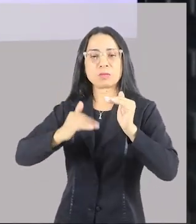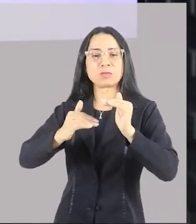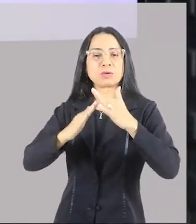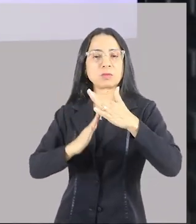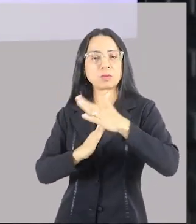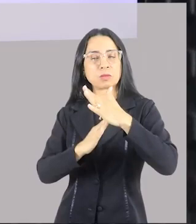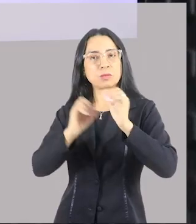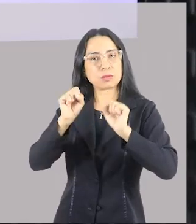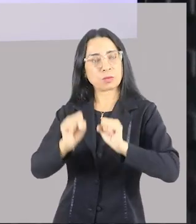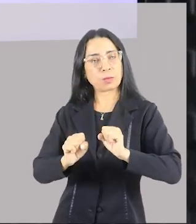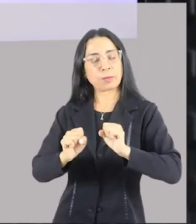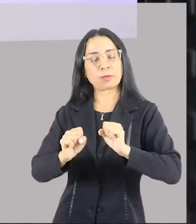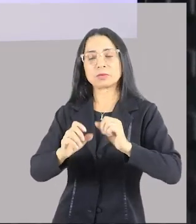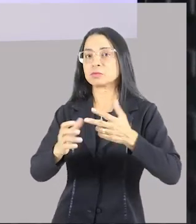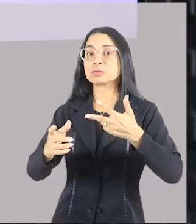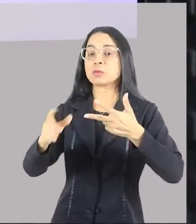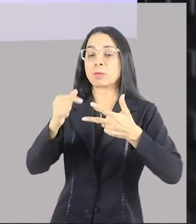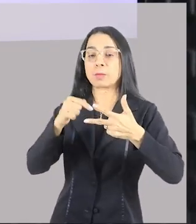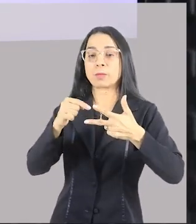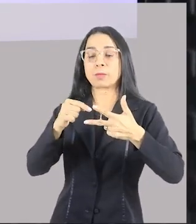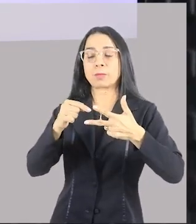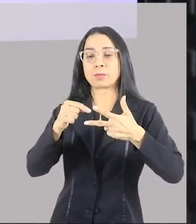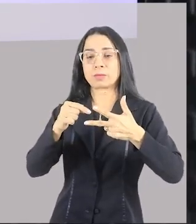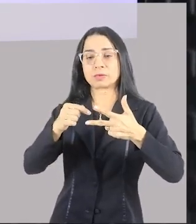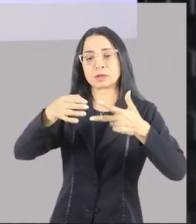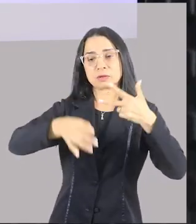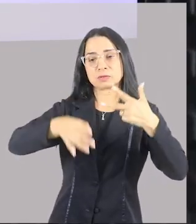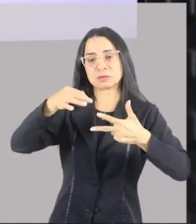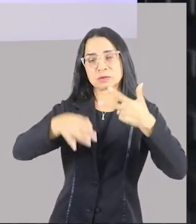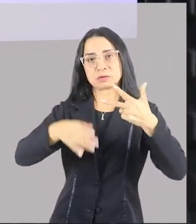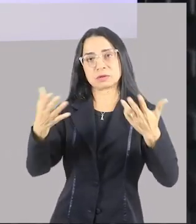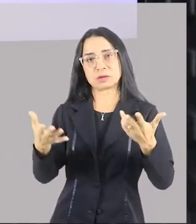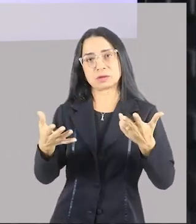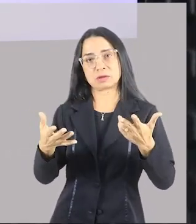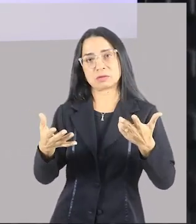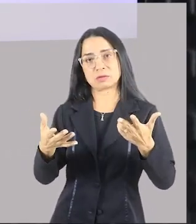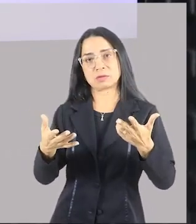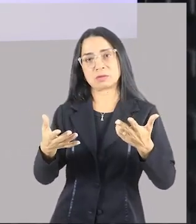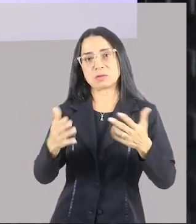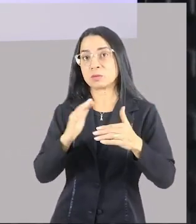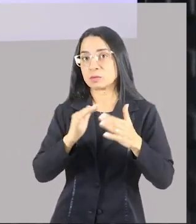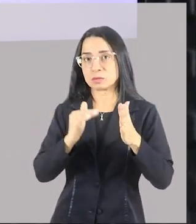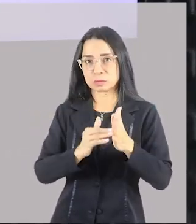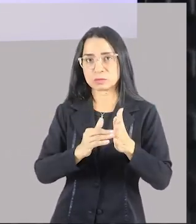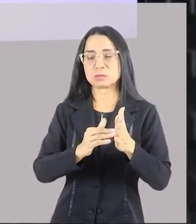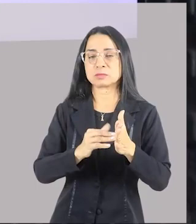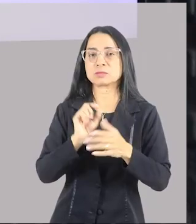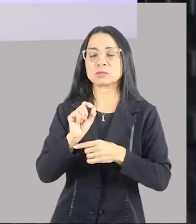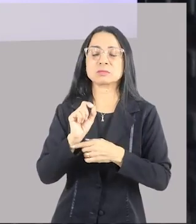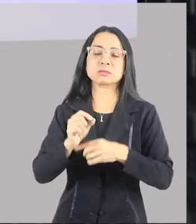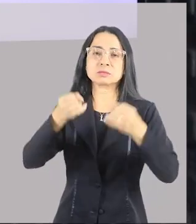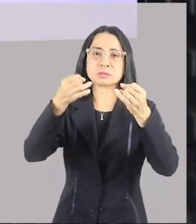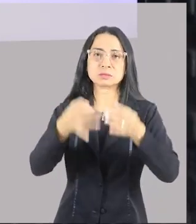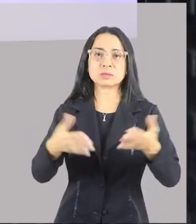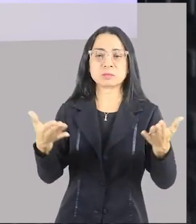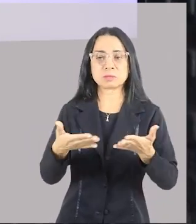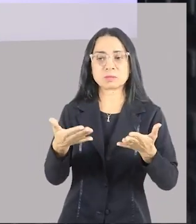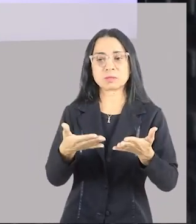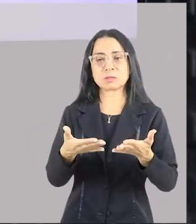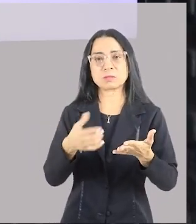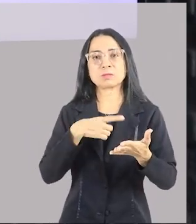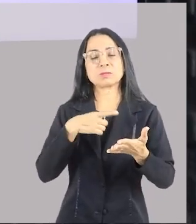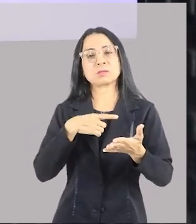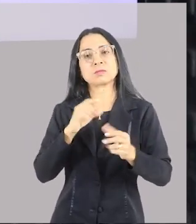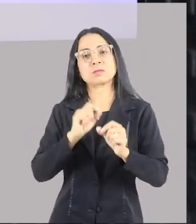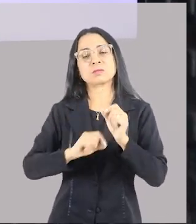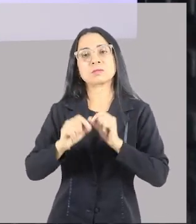hoje. Declaração unilateral do Estado, passível de revisão pelo Poder Judiciário, produz